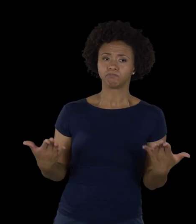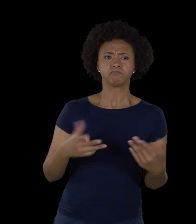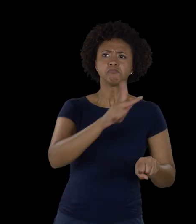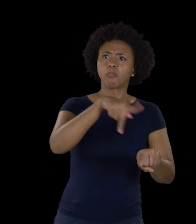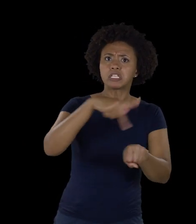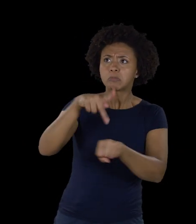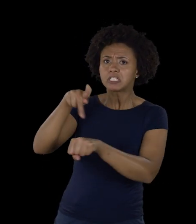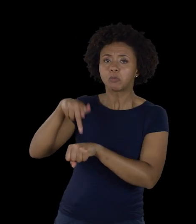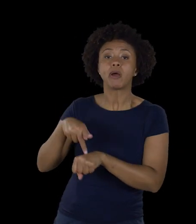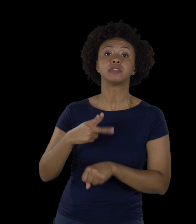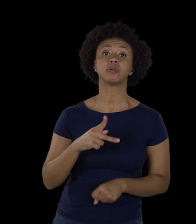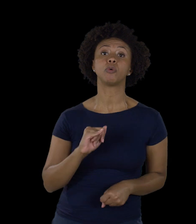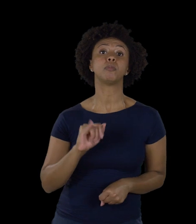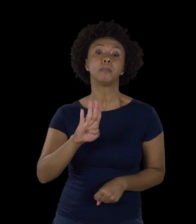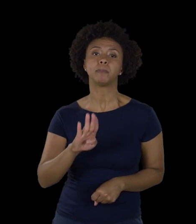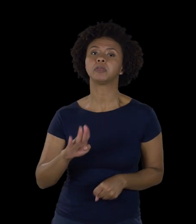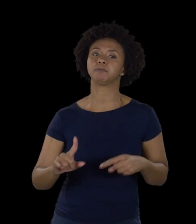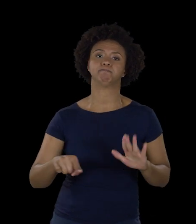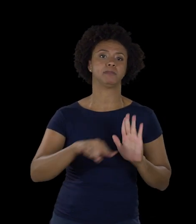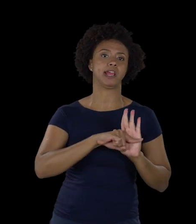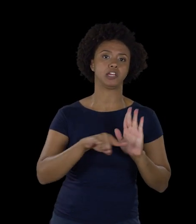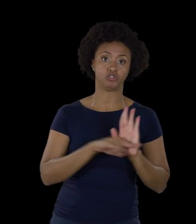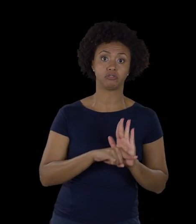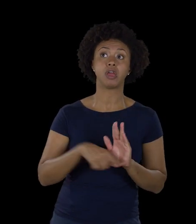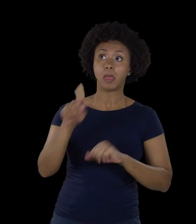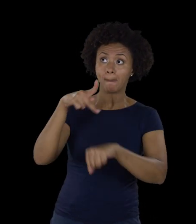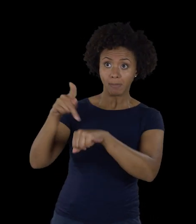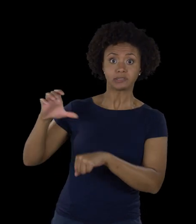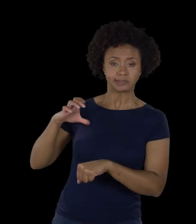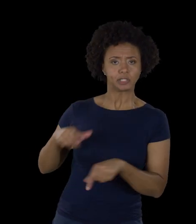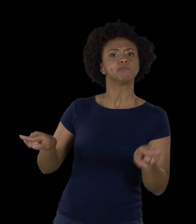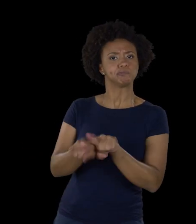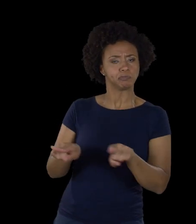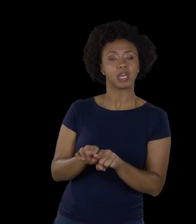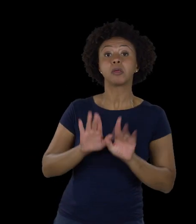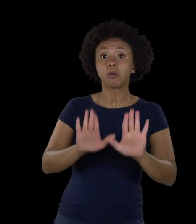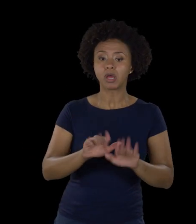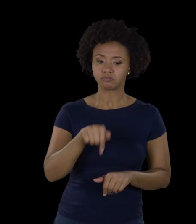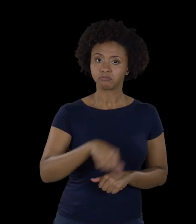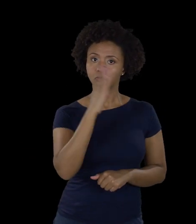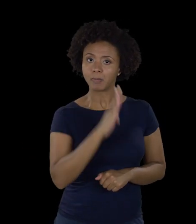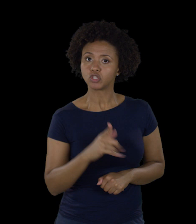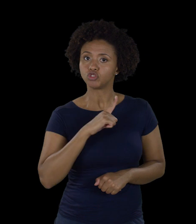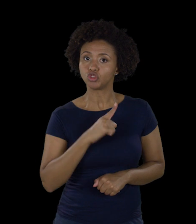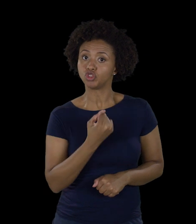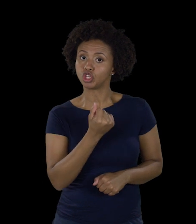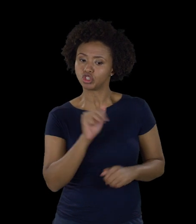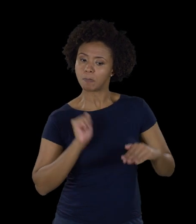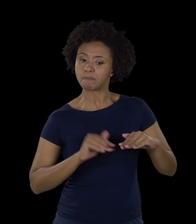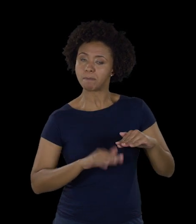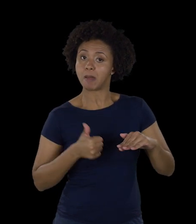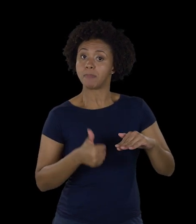países tiveram PIBs negativos, mesmo países de primeiro mundo. Mas o Brasil, com reservas cambiais altas,